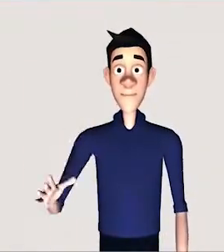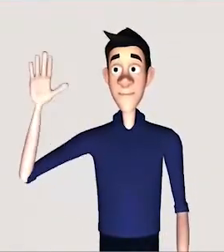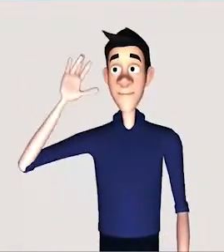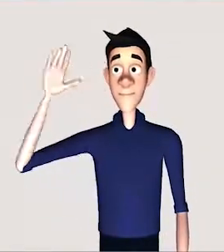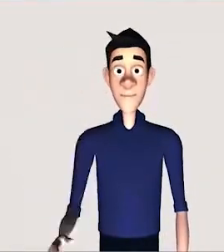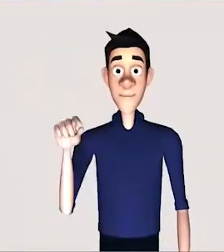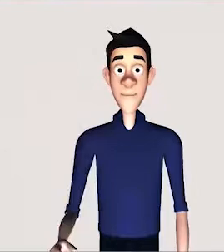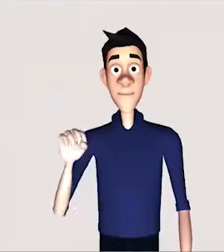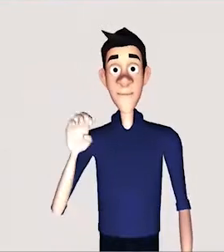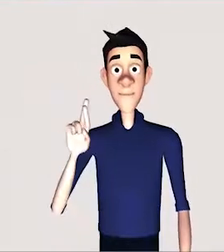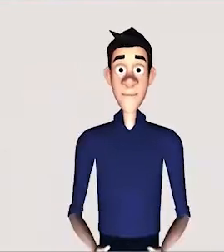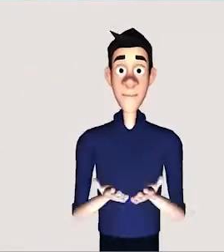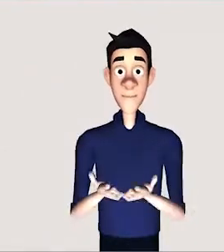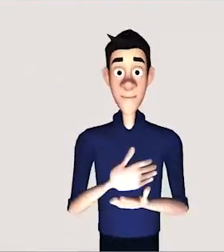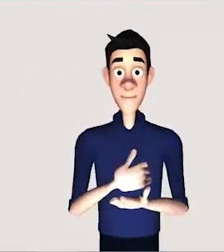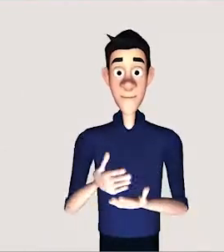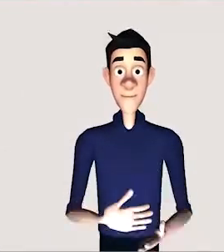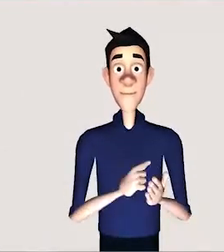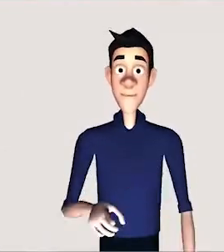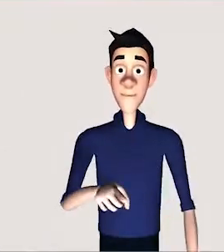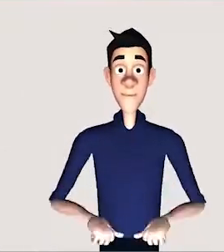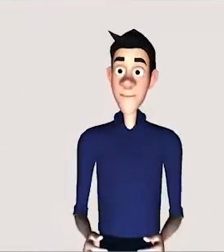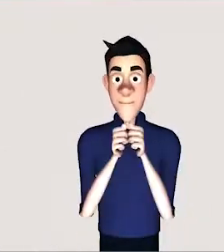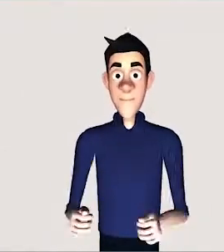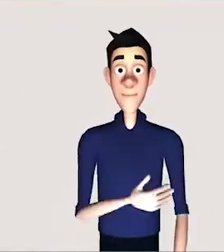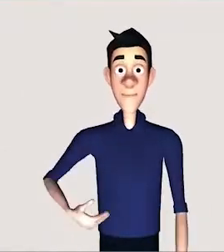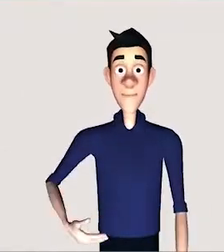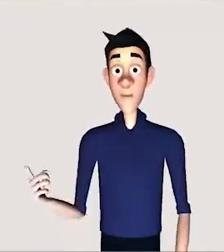Então, por exemplo, recebeu um grupo de uma escola.